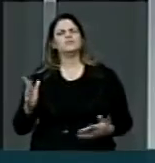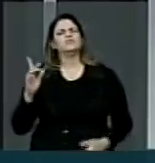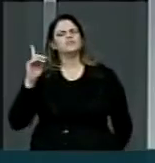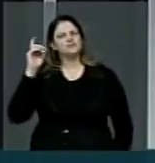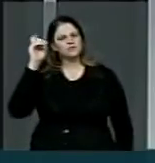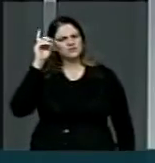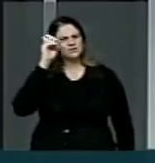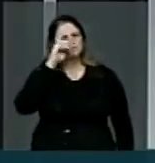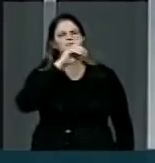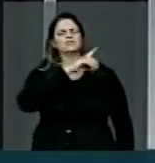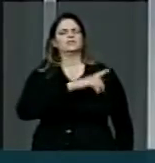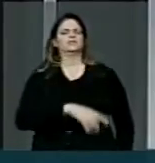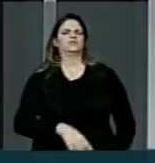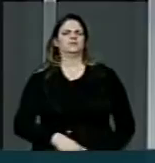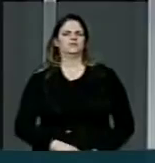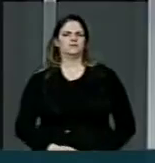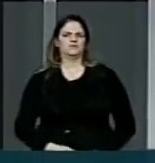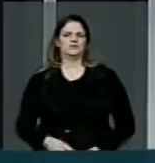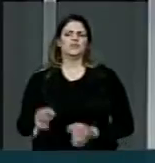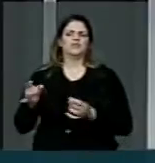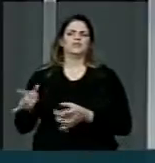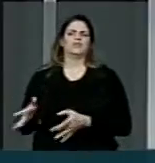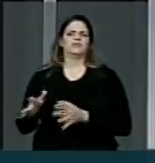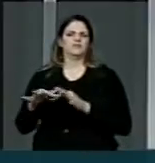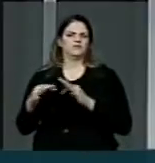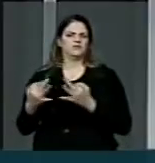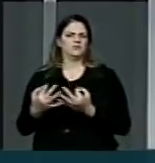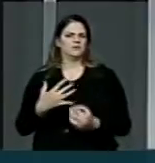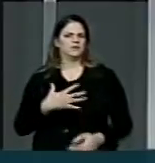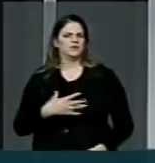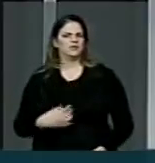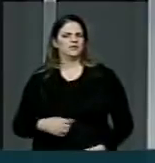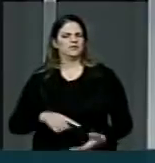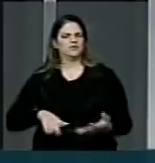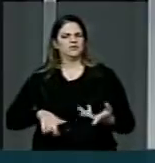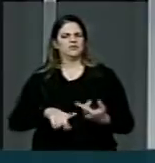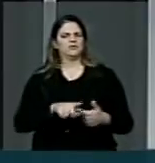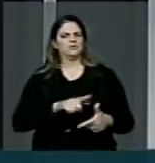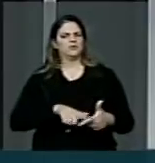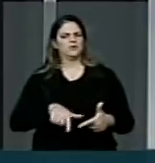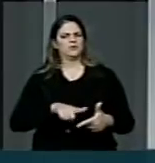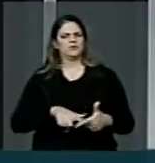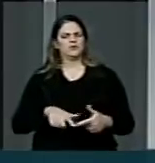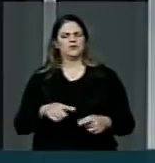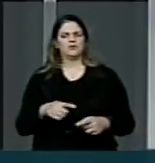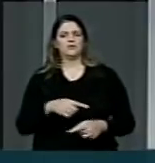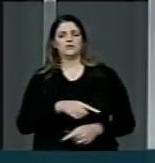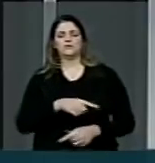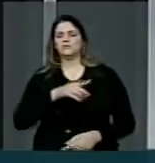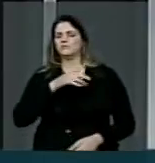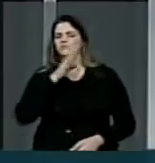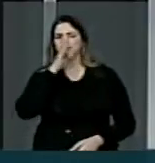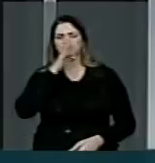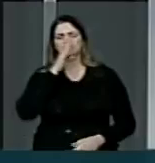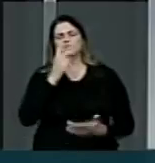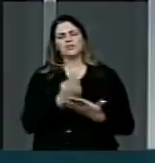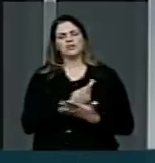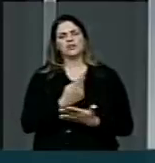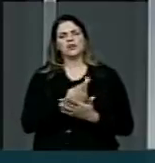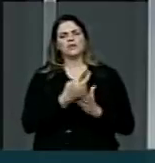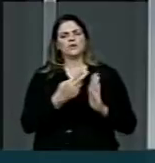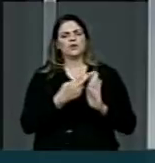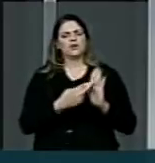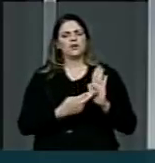difícil, abandona com a família, abandona com os filhos, uma série de coisas, porque essa reforma eleitoral é um absurdo. Tem que